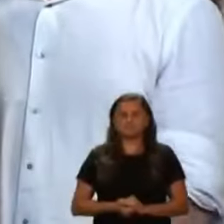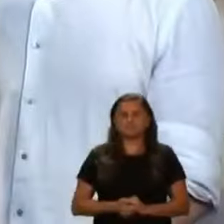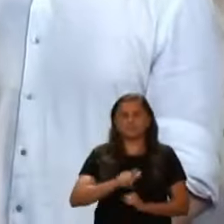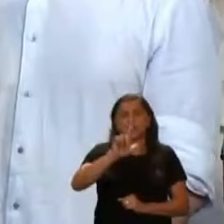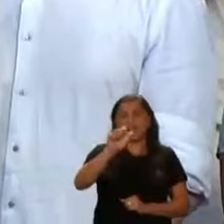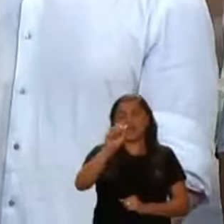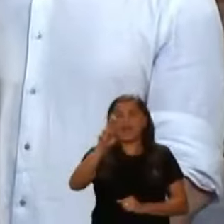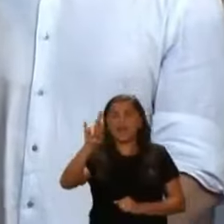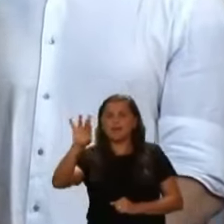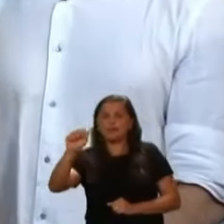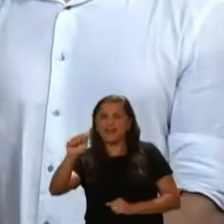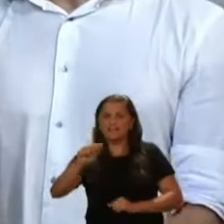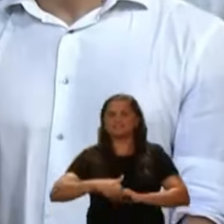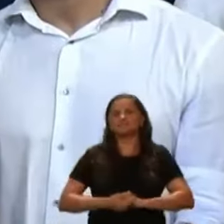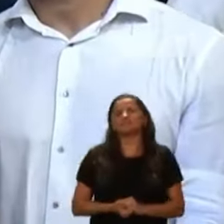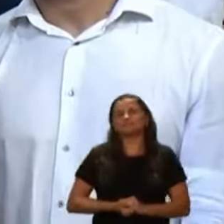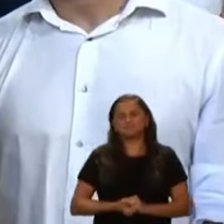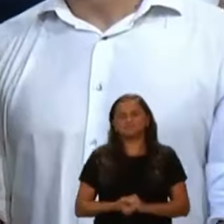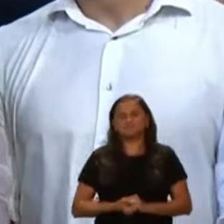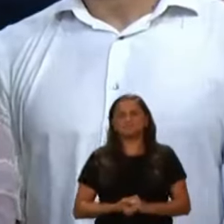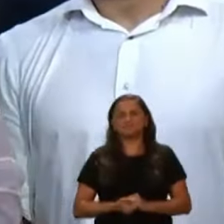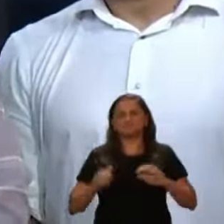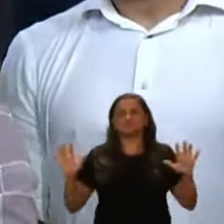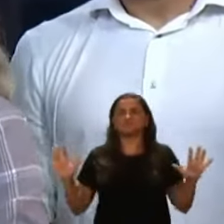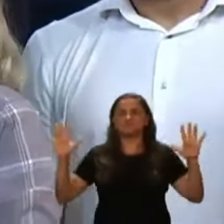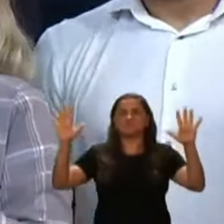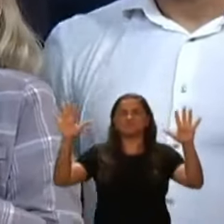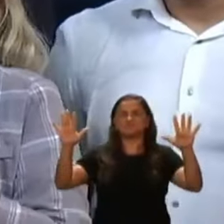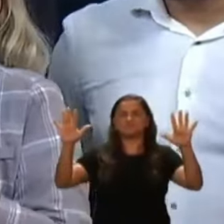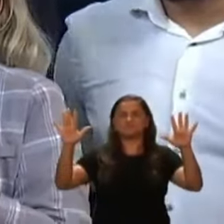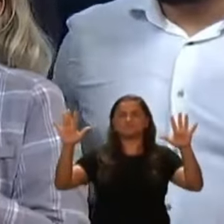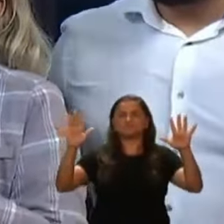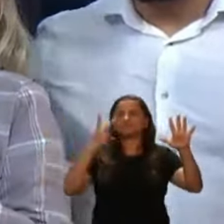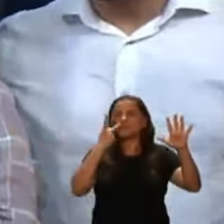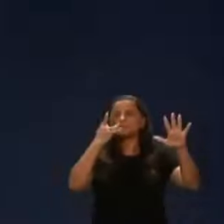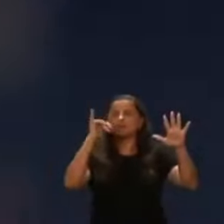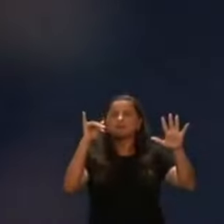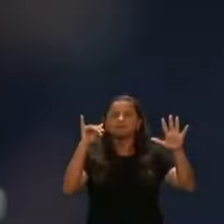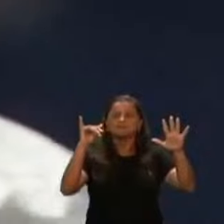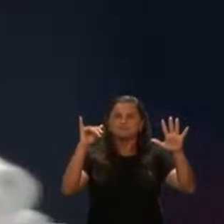Laura, essa é a Laura. Estenda suas mãos, Pai.